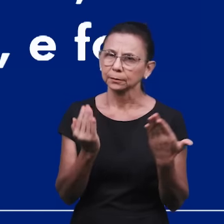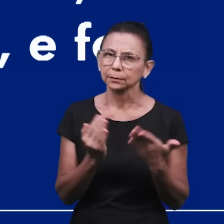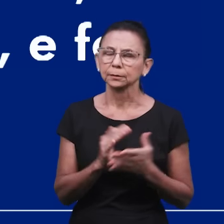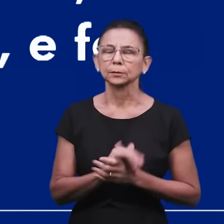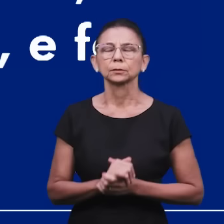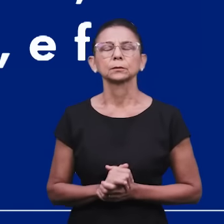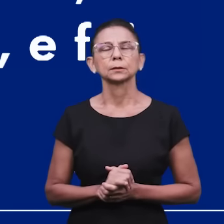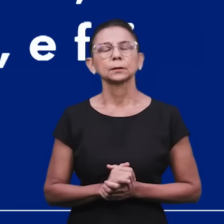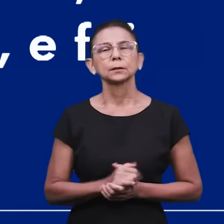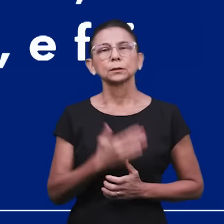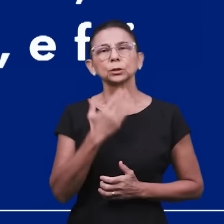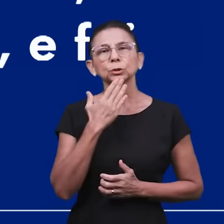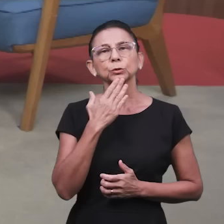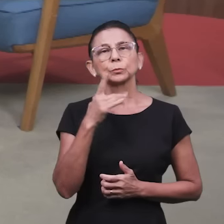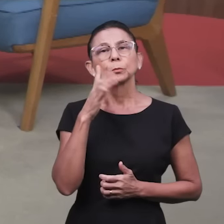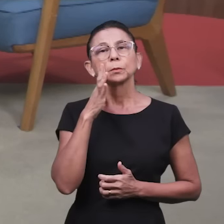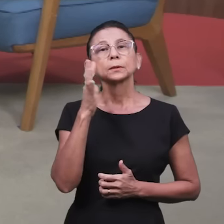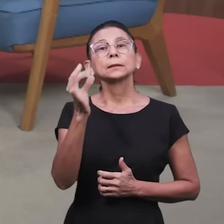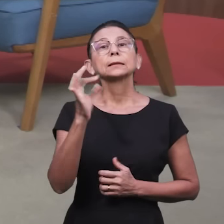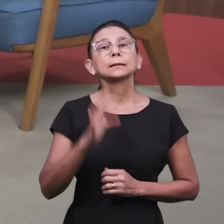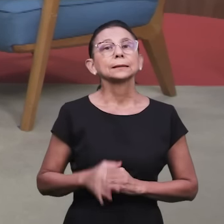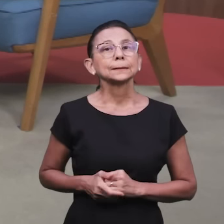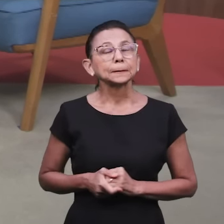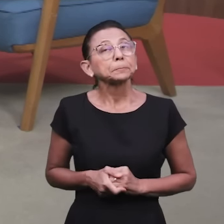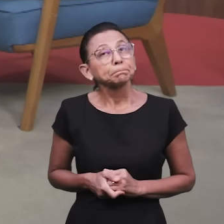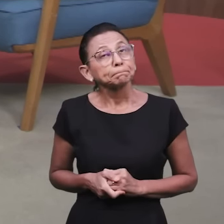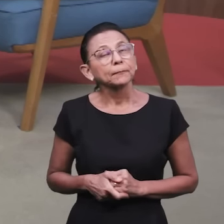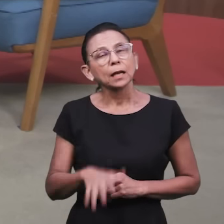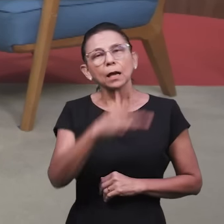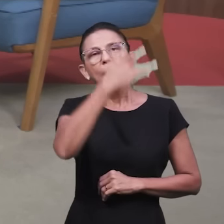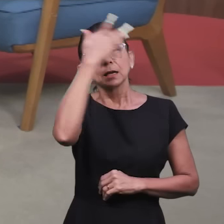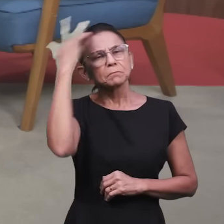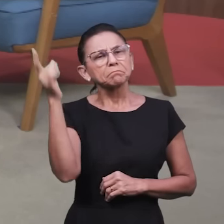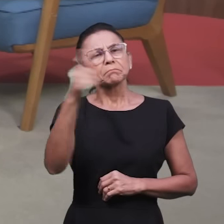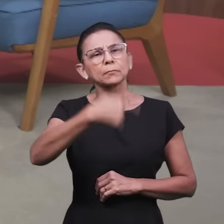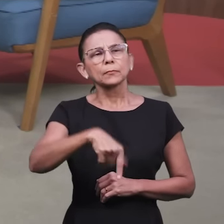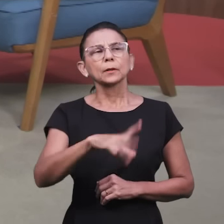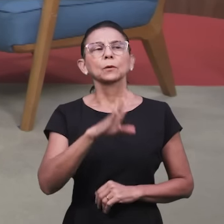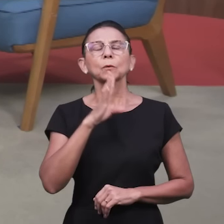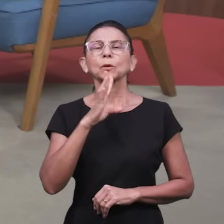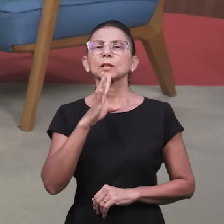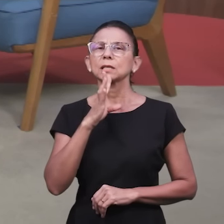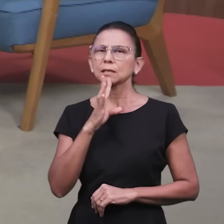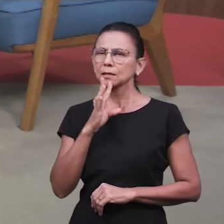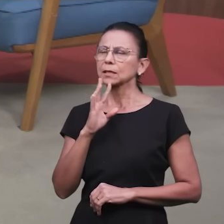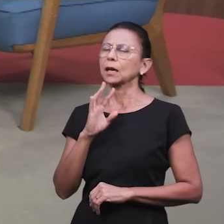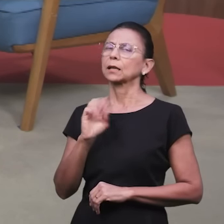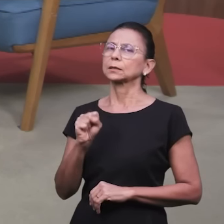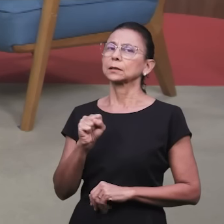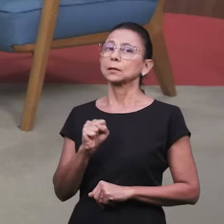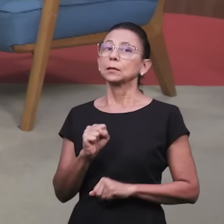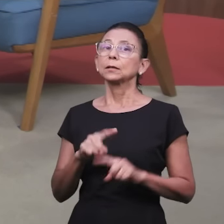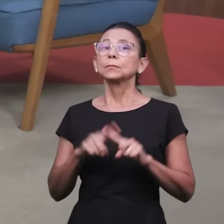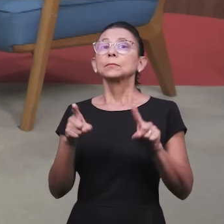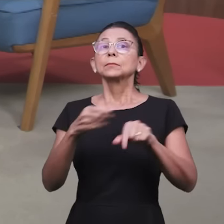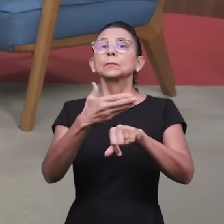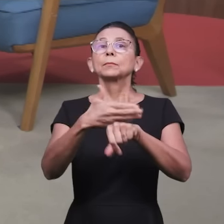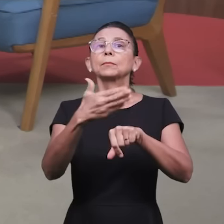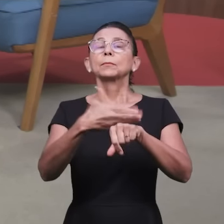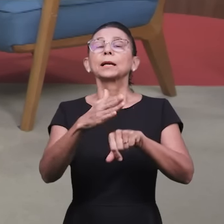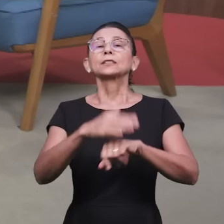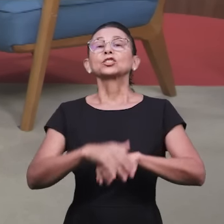eu queria chamar a atenção para isso. Ouvir, ambos ouvem. A diferença está na prática. Todas as